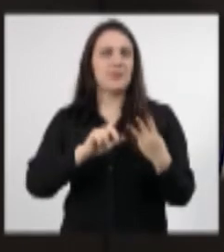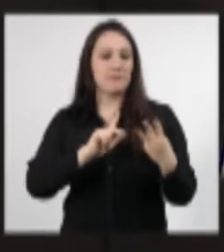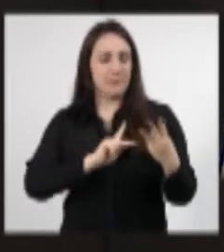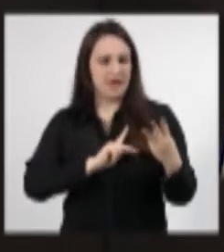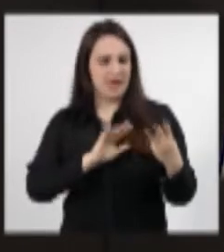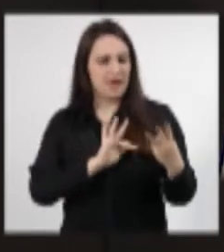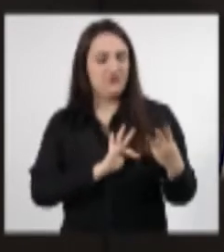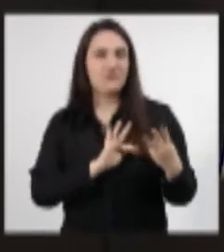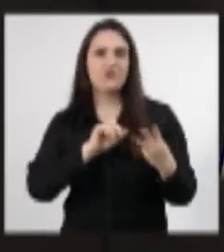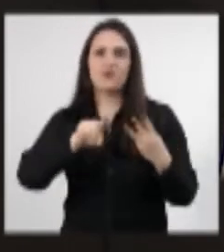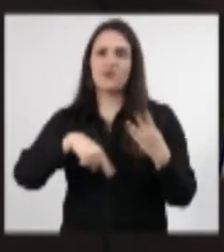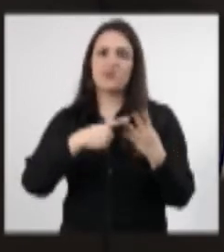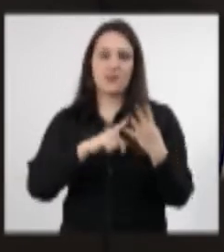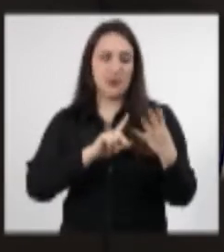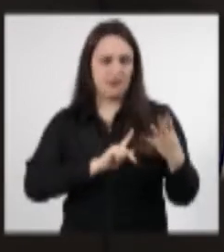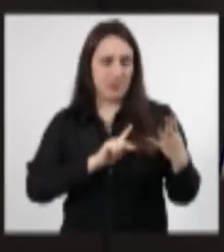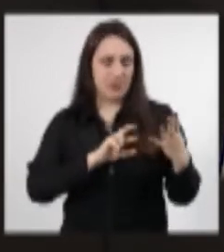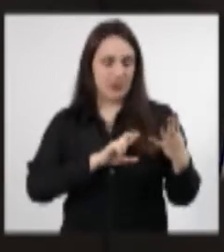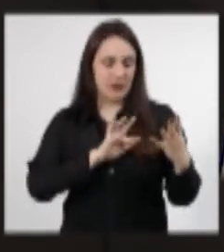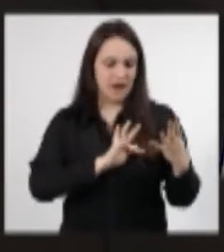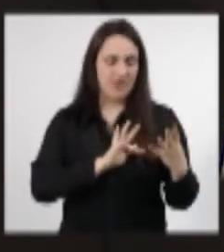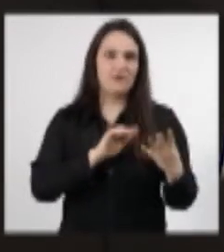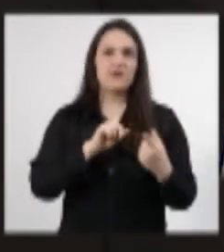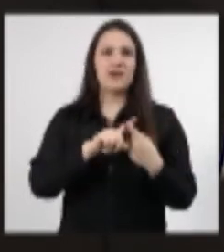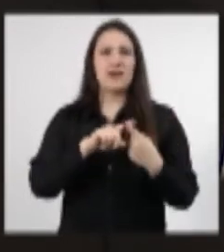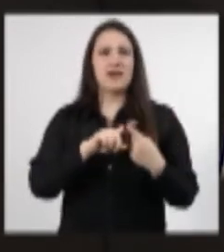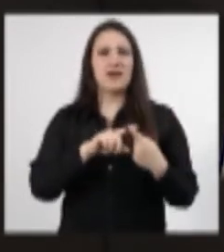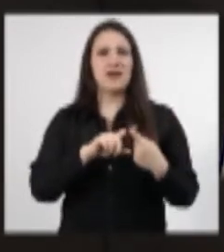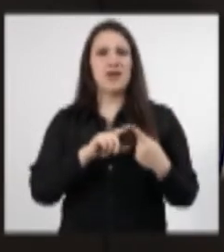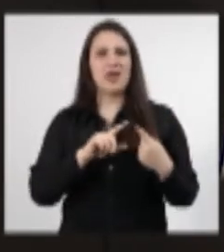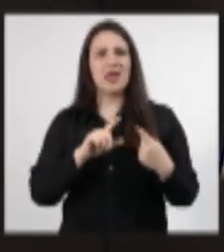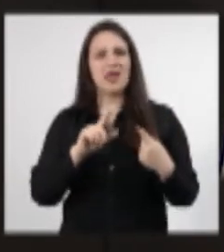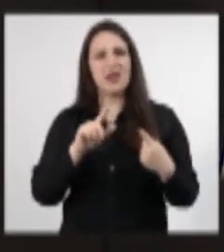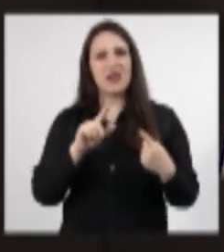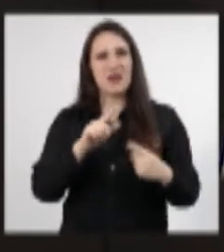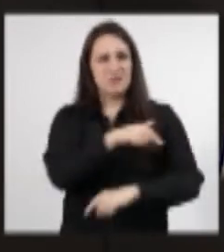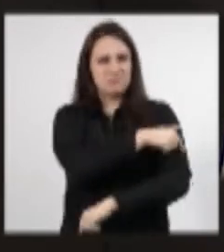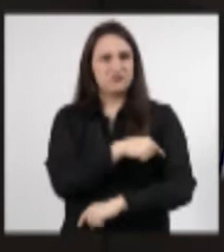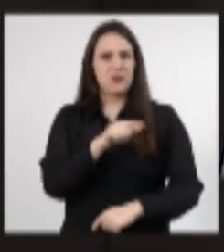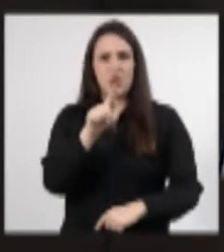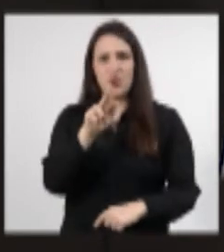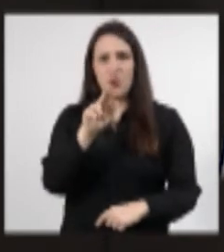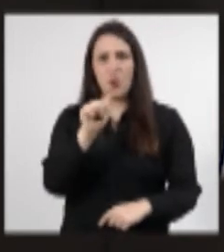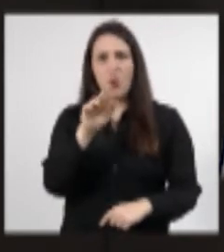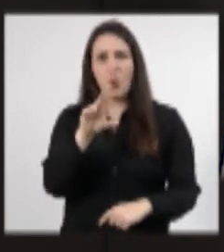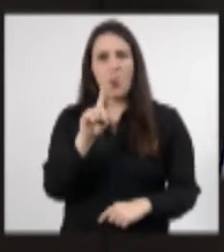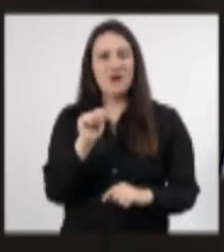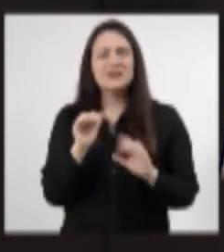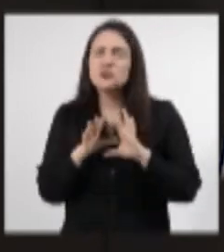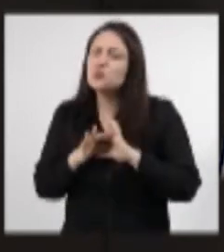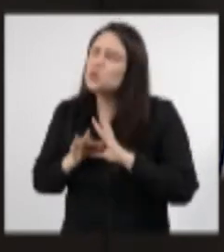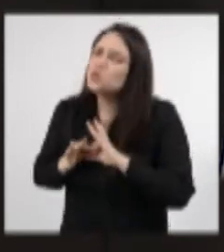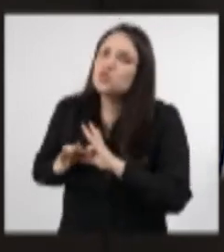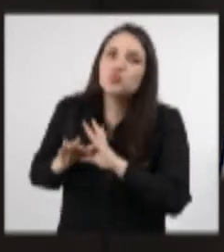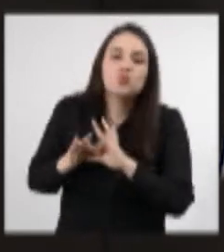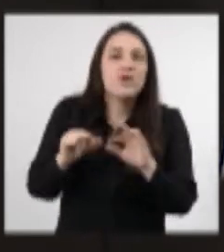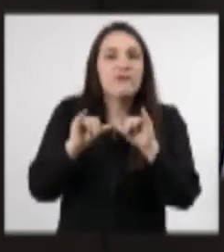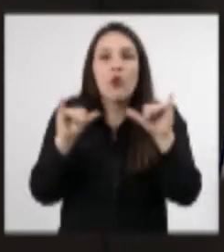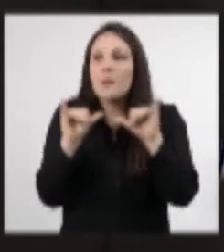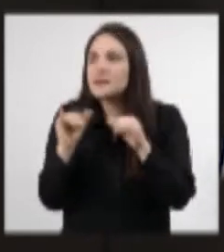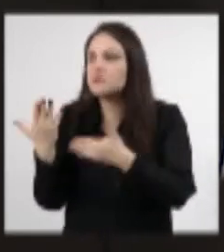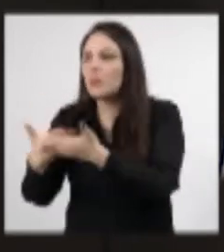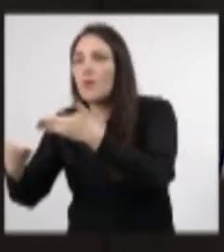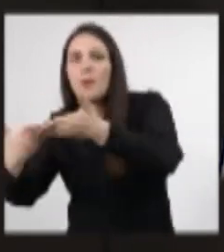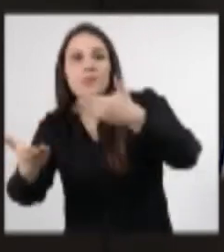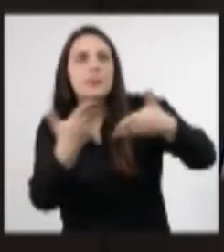Polícia Militar, a Polícia Federal, é uma grande parceira, a Polícia Rodoviária Federal, a Guarda Municipal, em que há a troca de